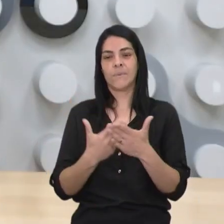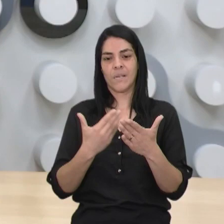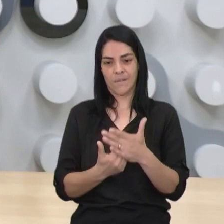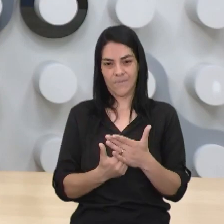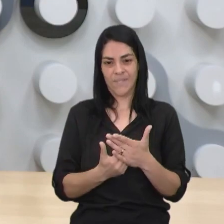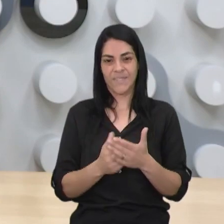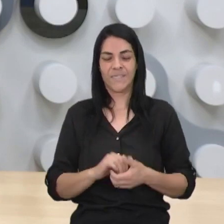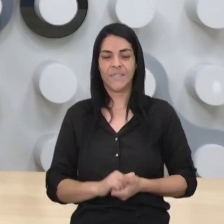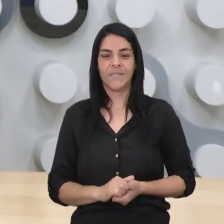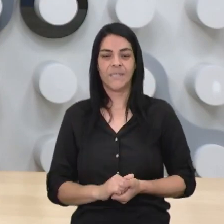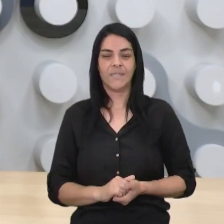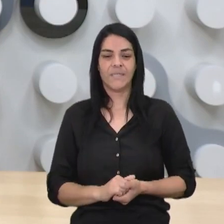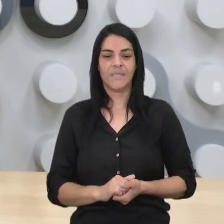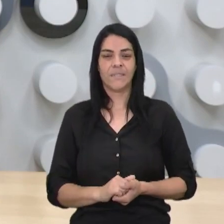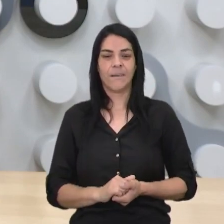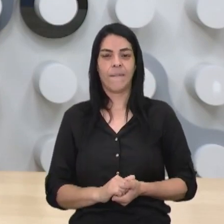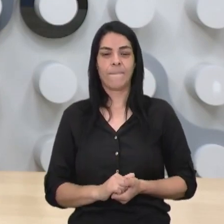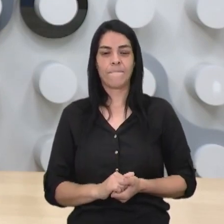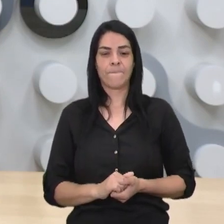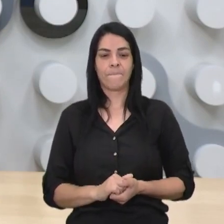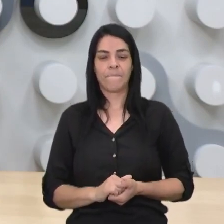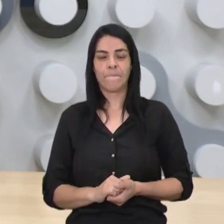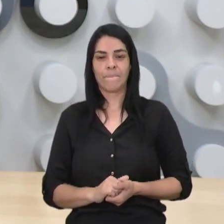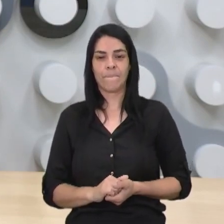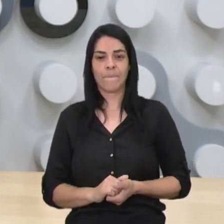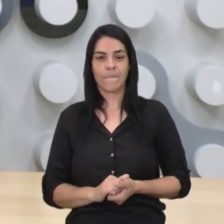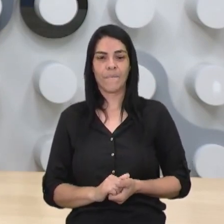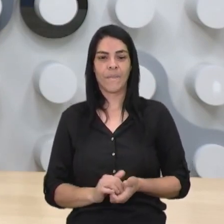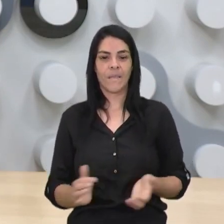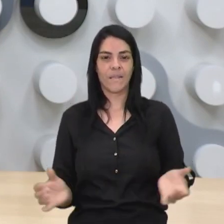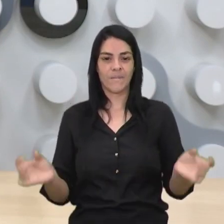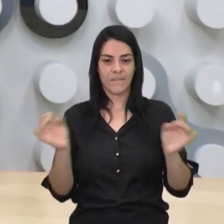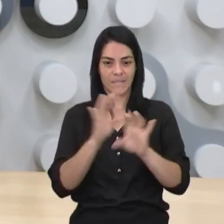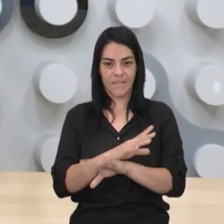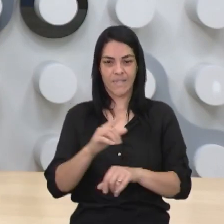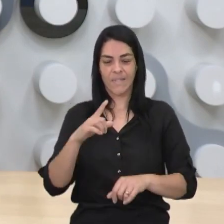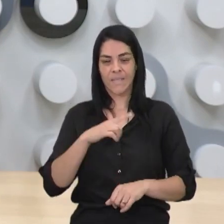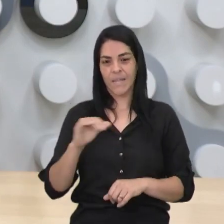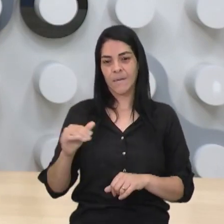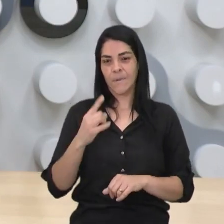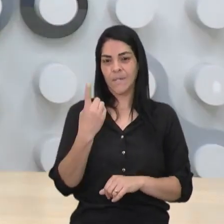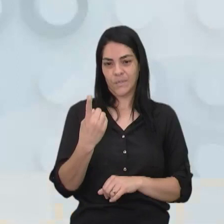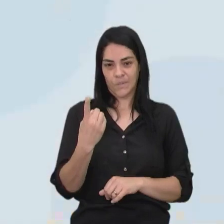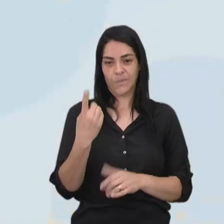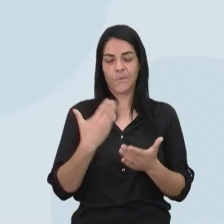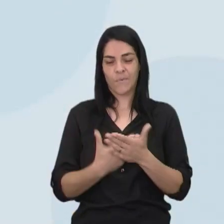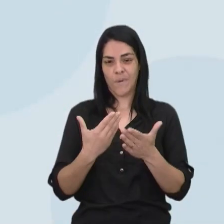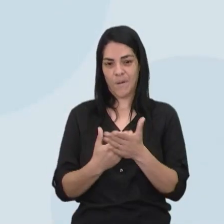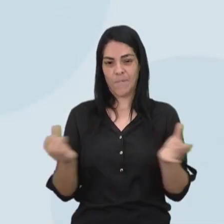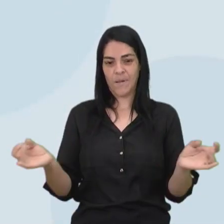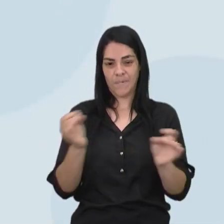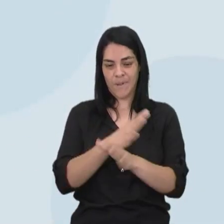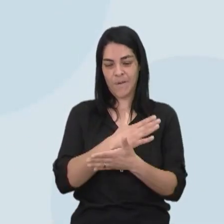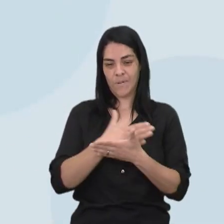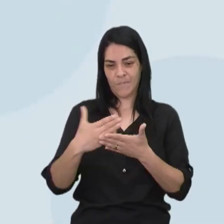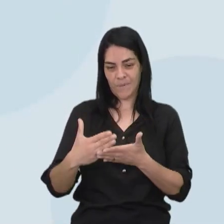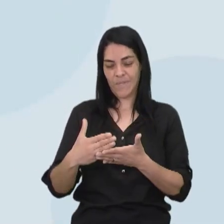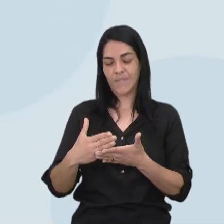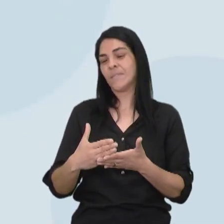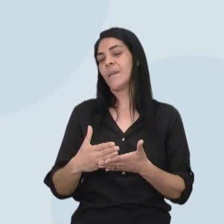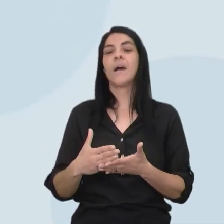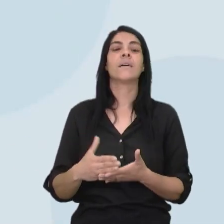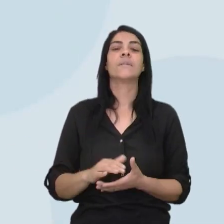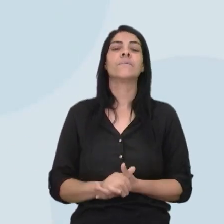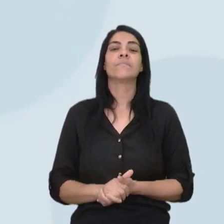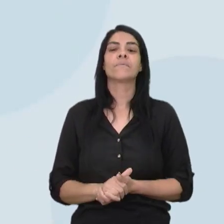Opa! E eu fico por aqui, a gente tem mais uma aula aí para a gente encerrar e começar a atividade 5. Não